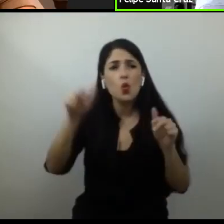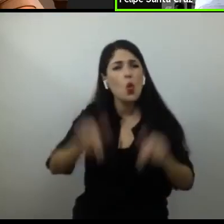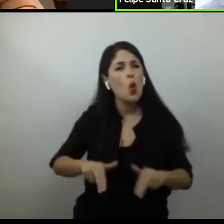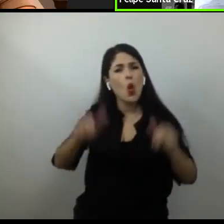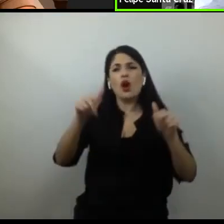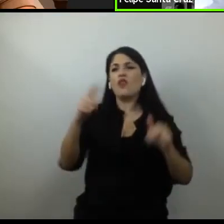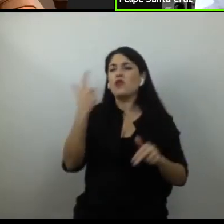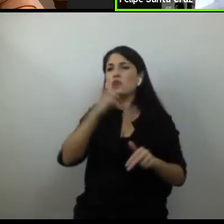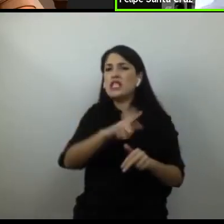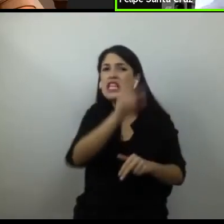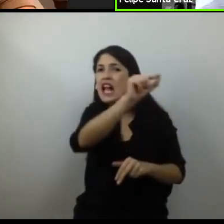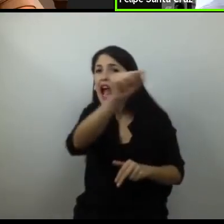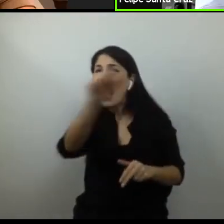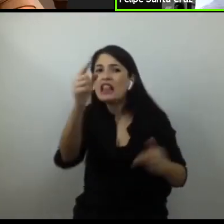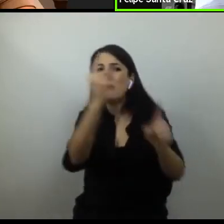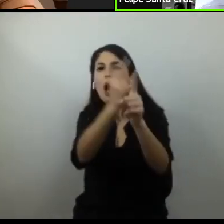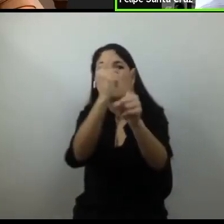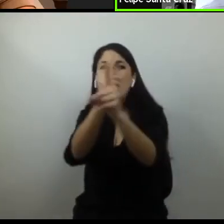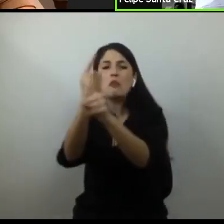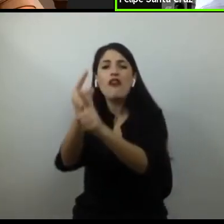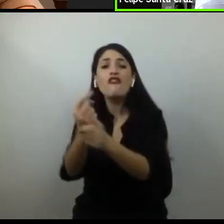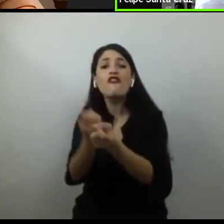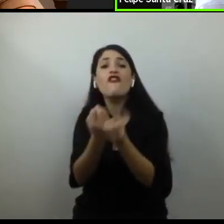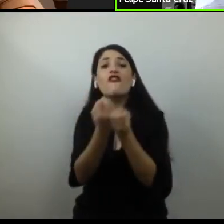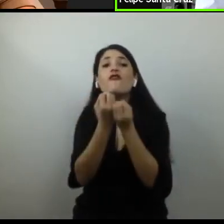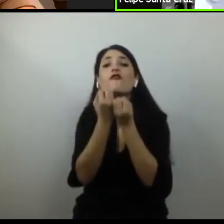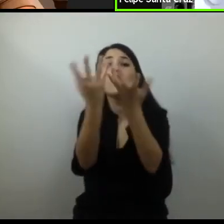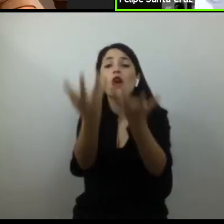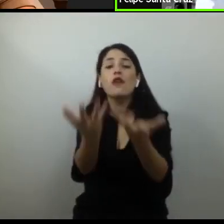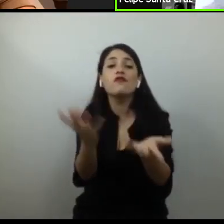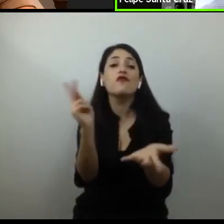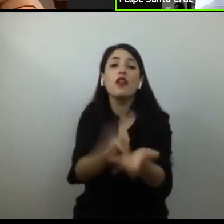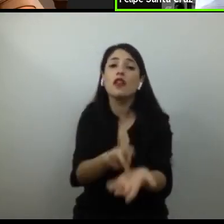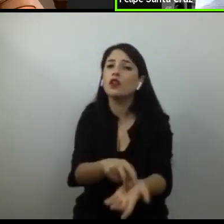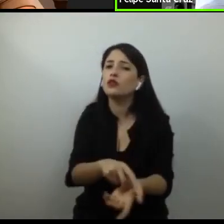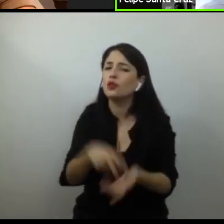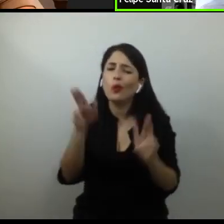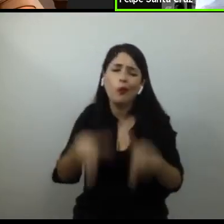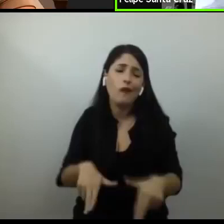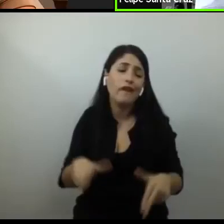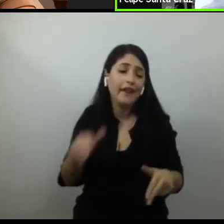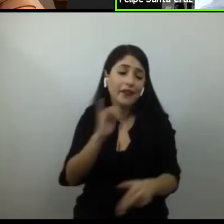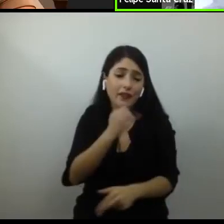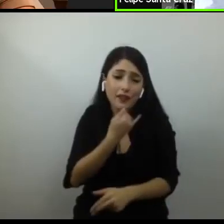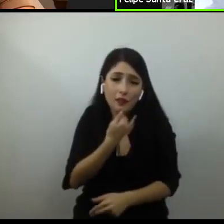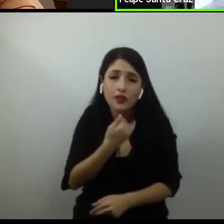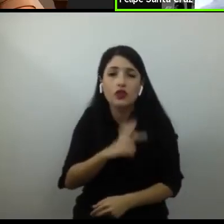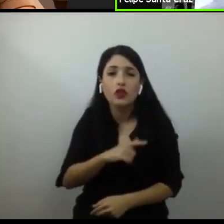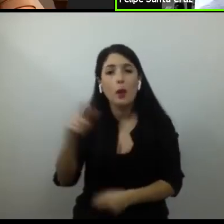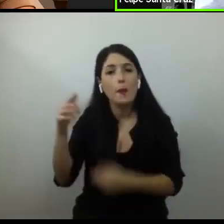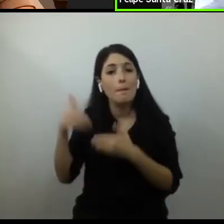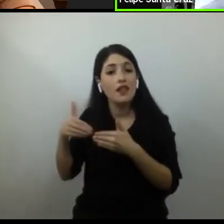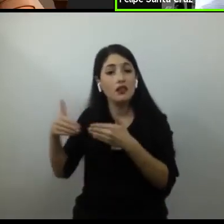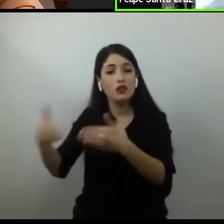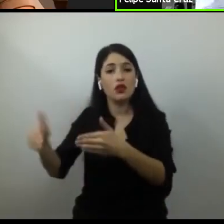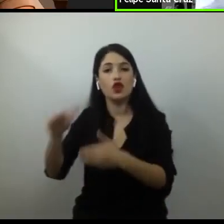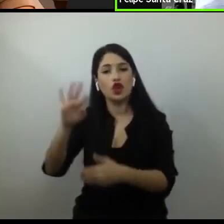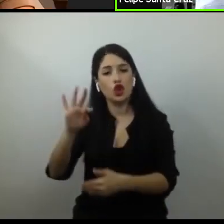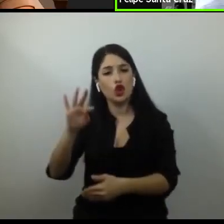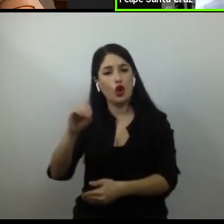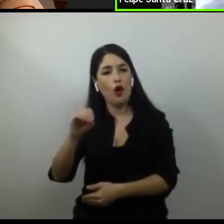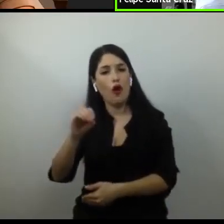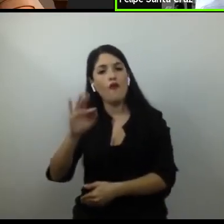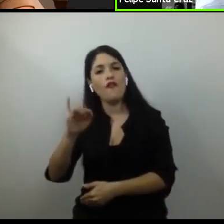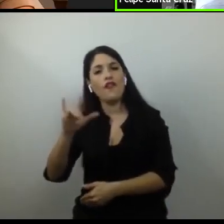pessoas com a verdade, né? E o ministro Toffoli fala algo que eu concordo, que é que o problema não é deixarmos,